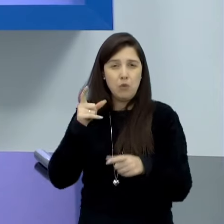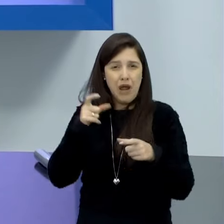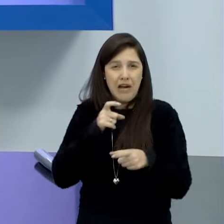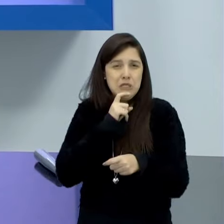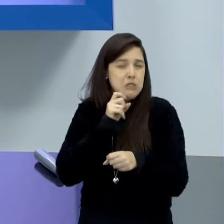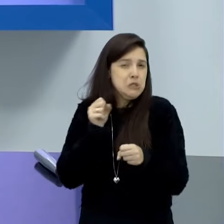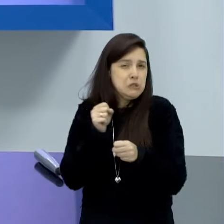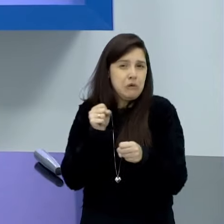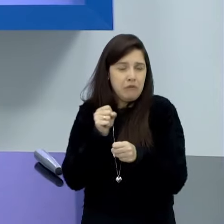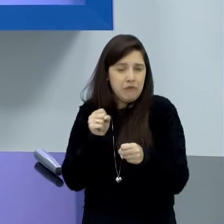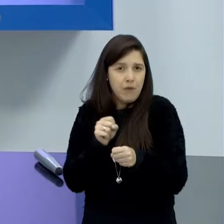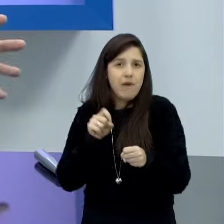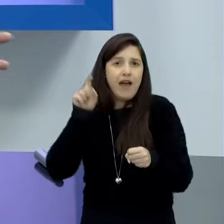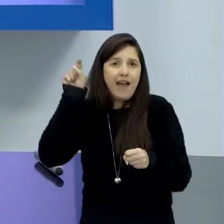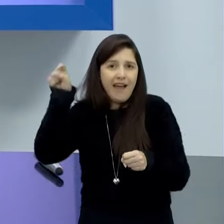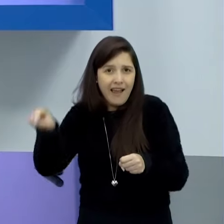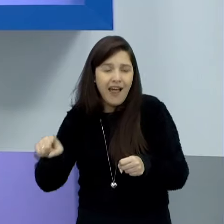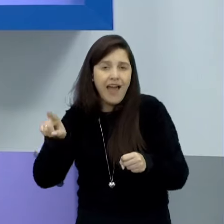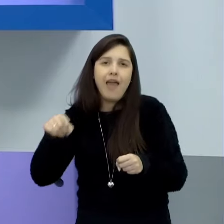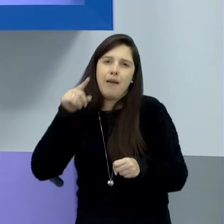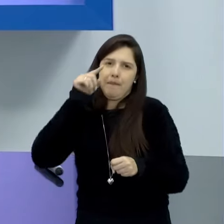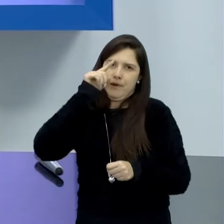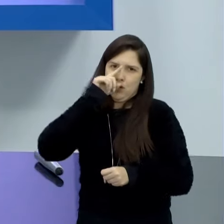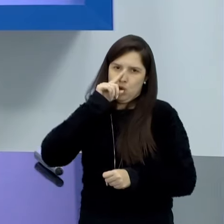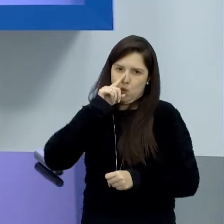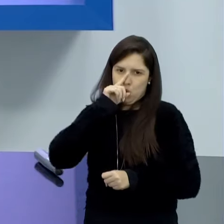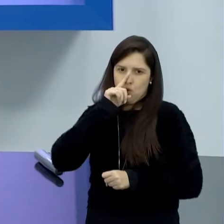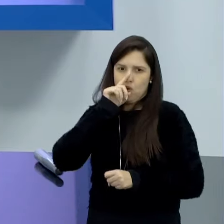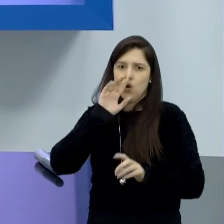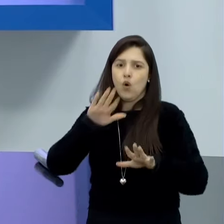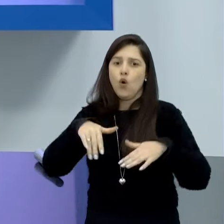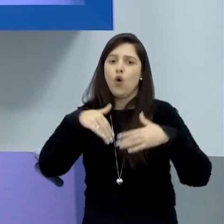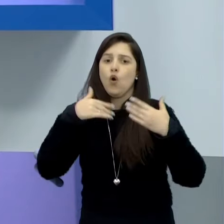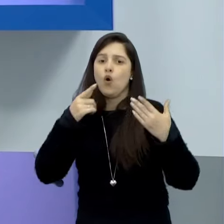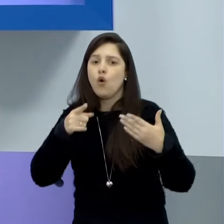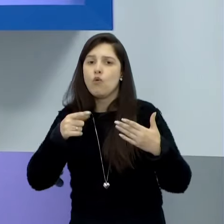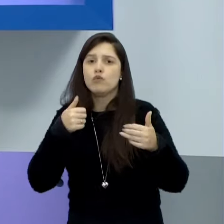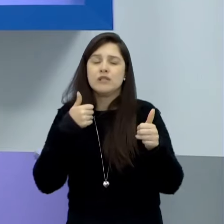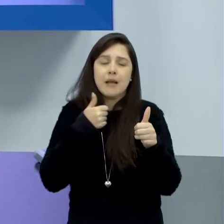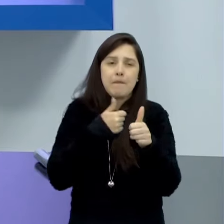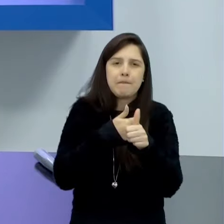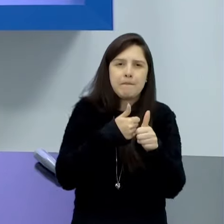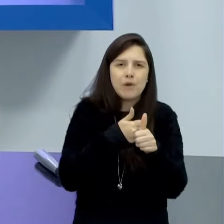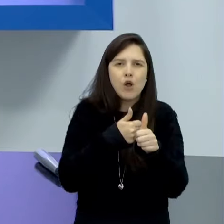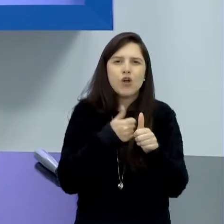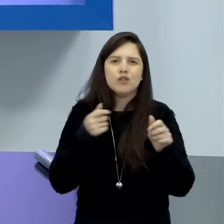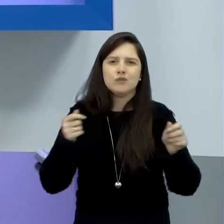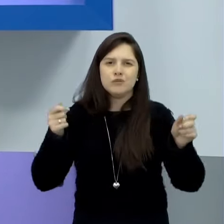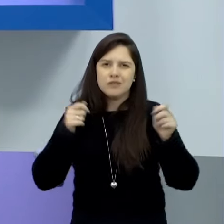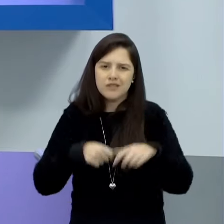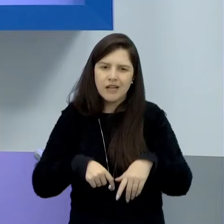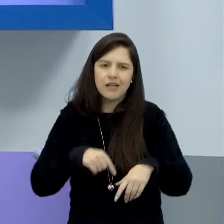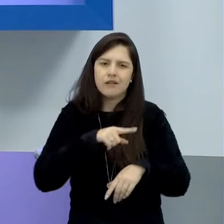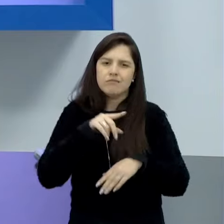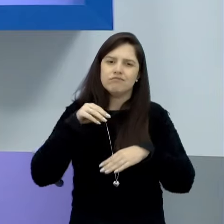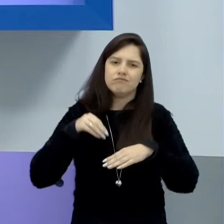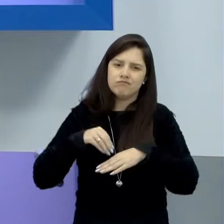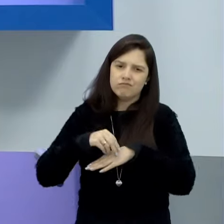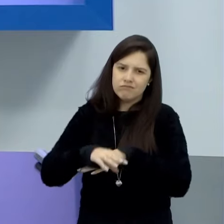que aquela região pode ser perigosa ou que você já está próximo ao topo. Então o caso que eu citei para vocês é o do Botas